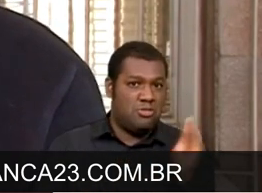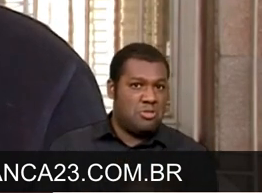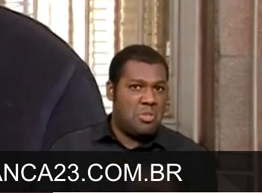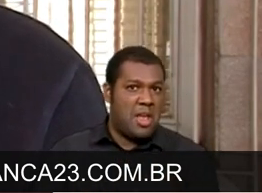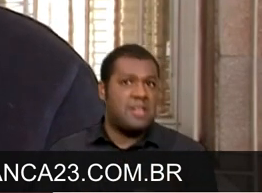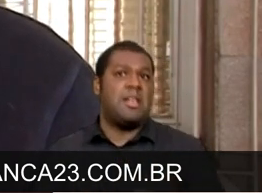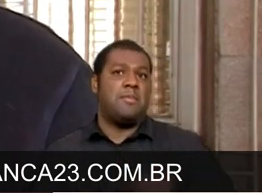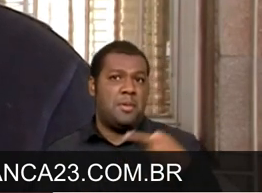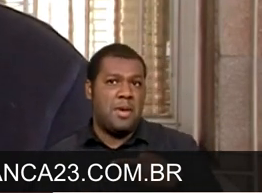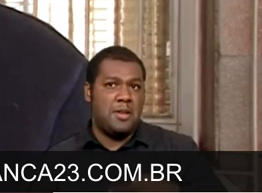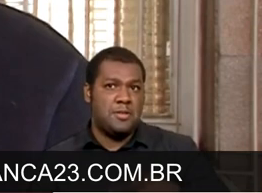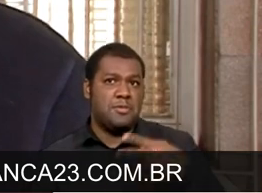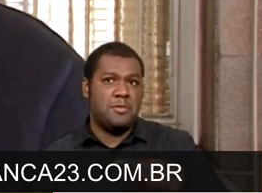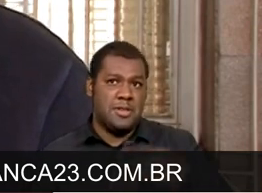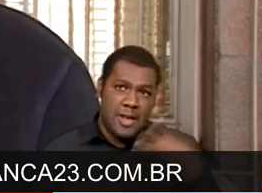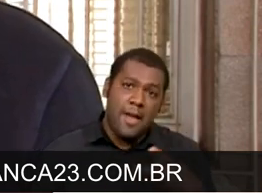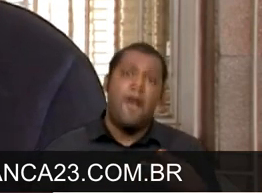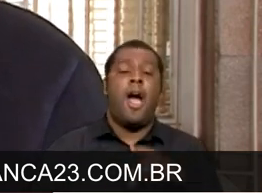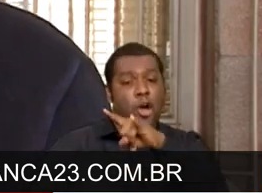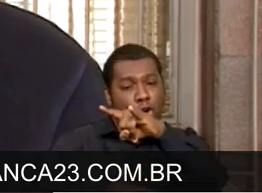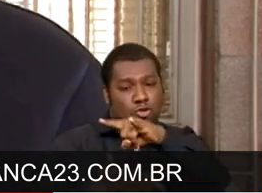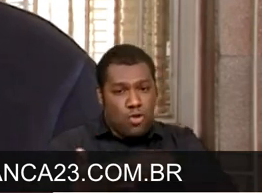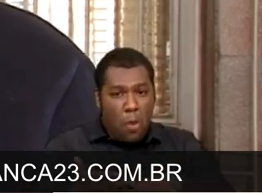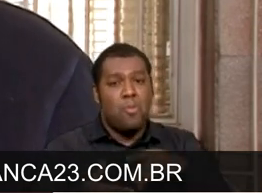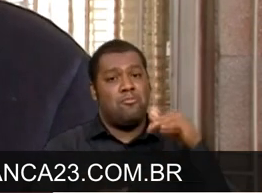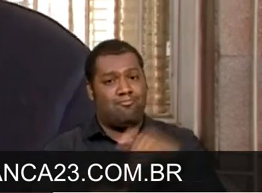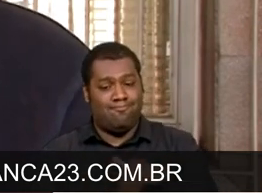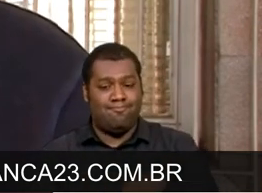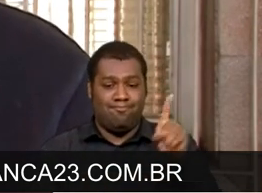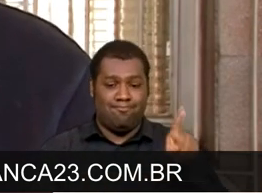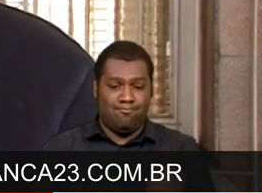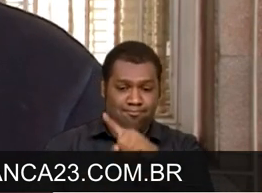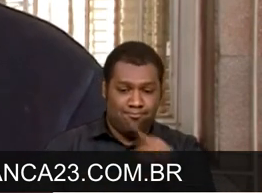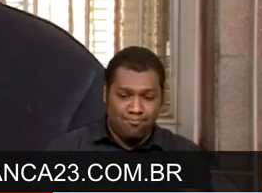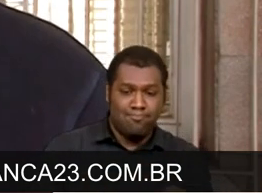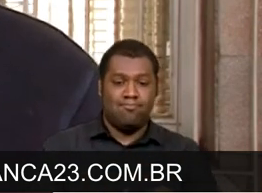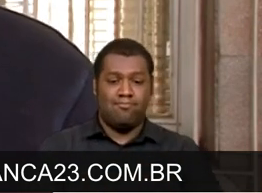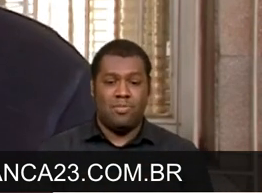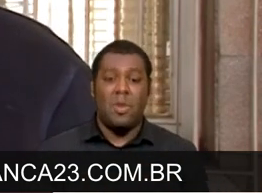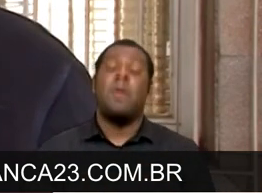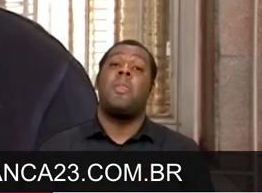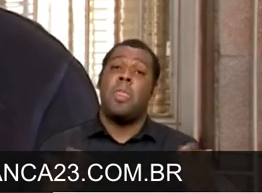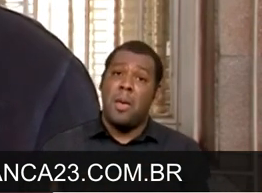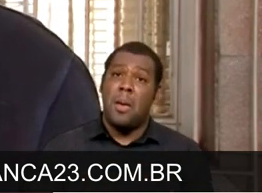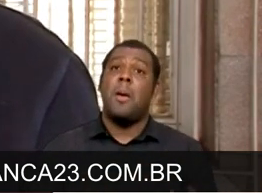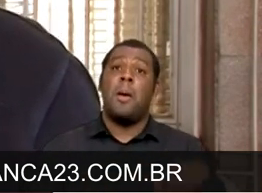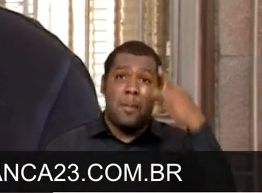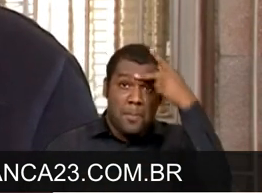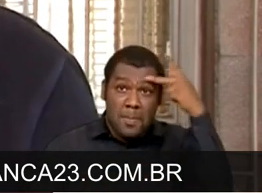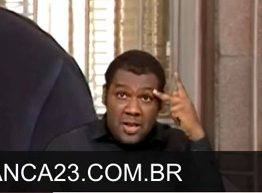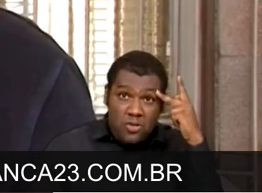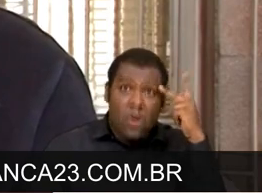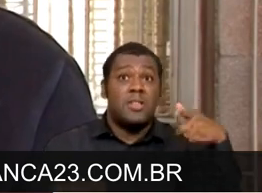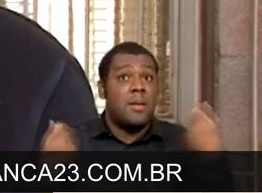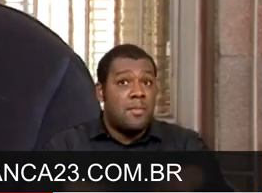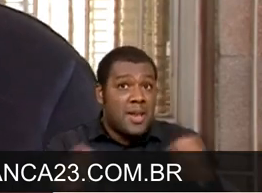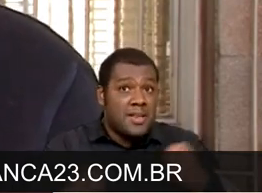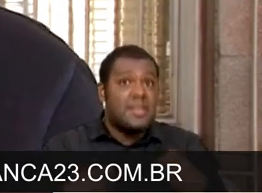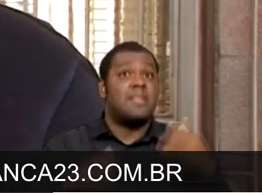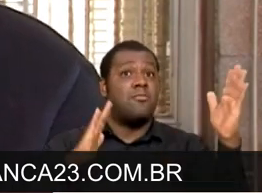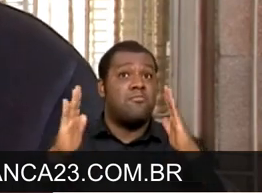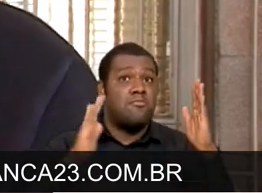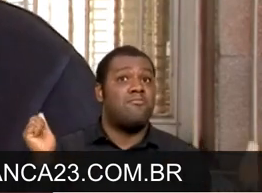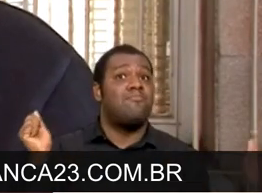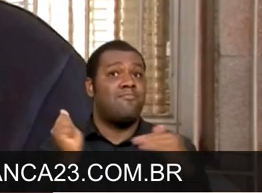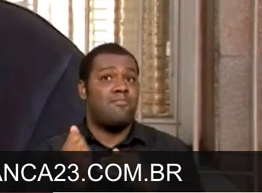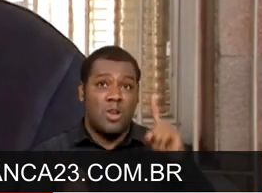o título de eleitor cancelado. Essas pessoas também precisam respeitar esse prazo do dia 8 de maio, porque